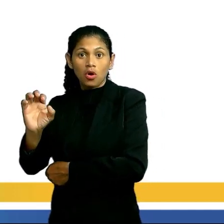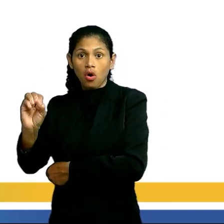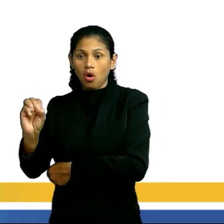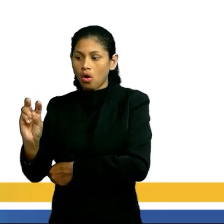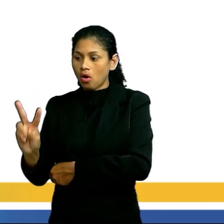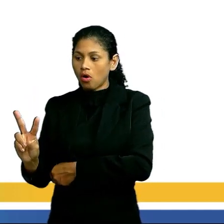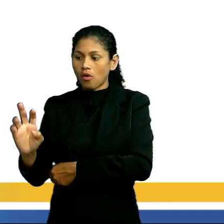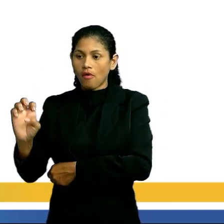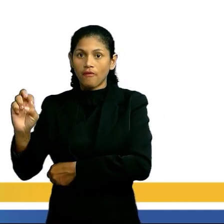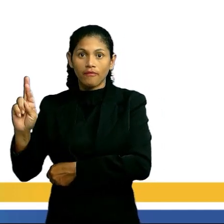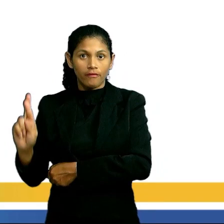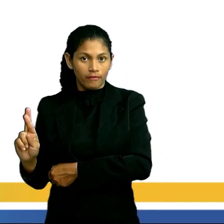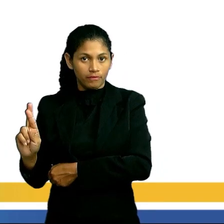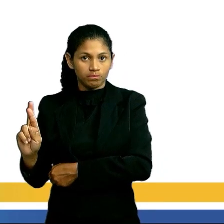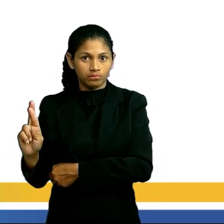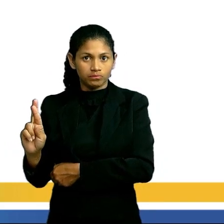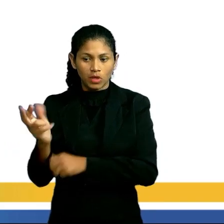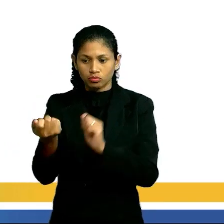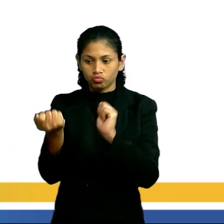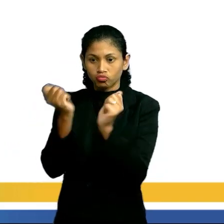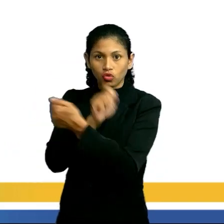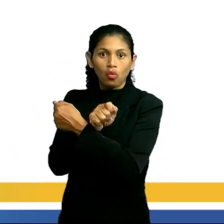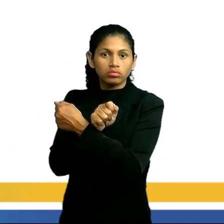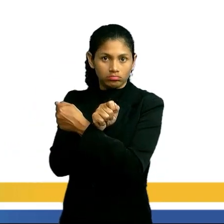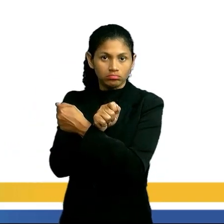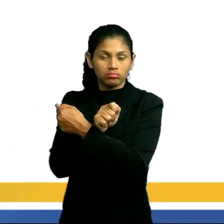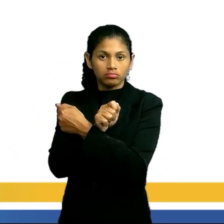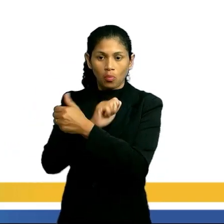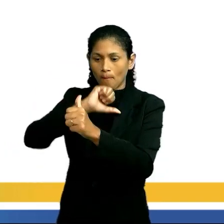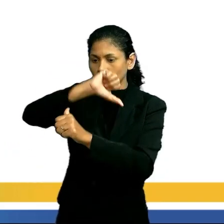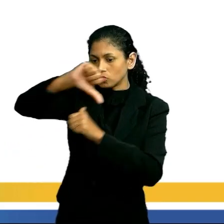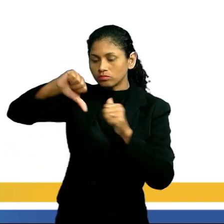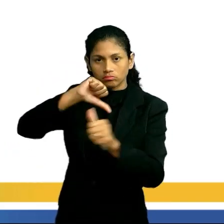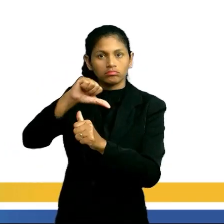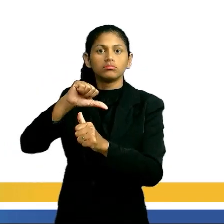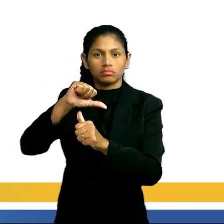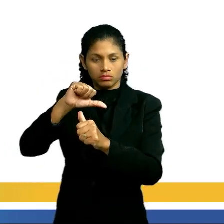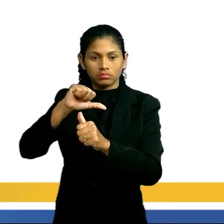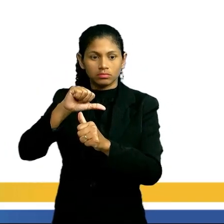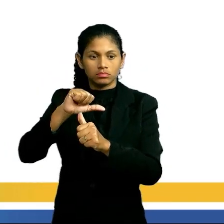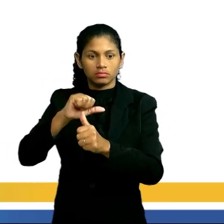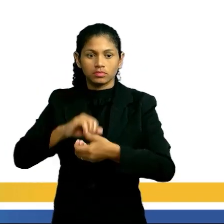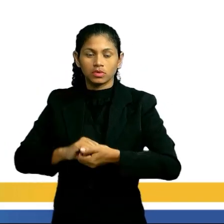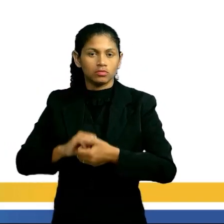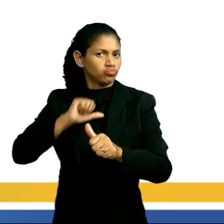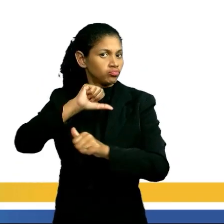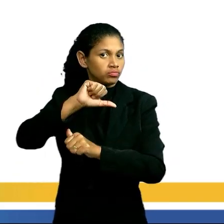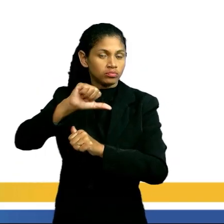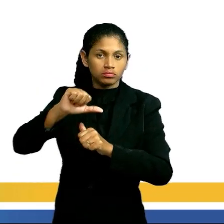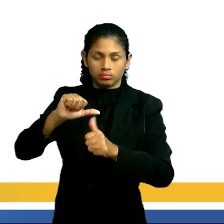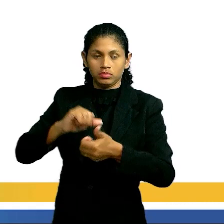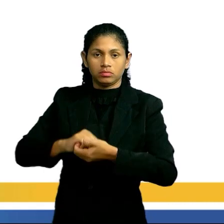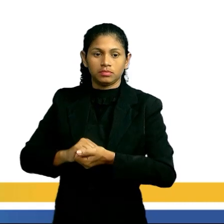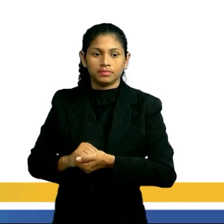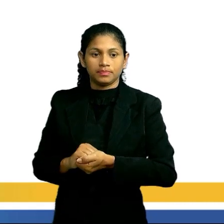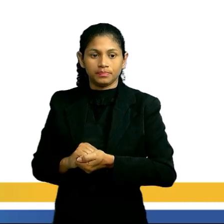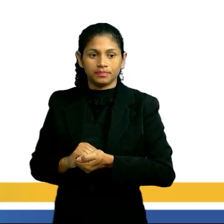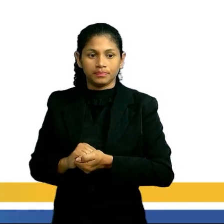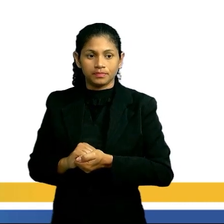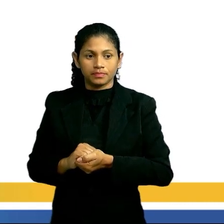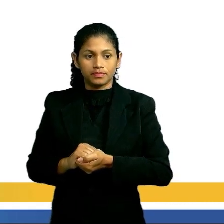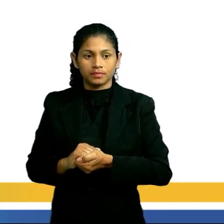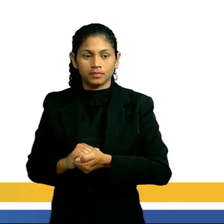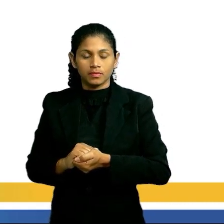coisa que troca, permutar, trocar. Entre os locos, quer dizer, não troca genes, que determinam